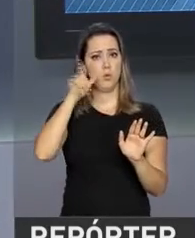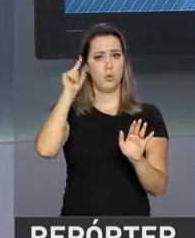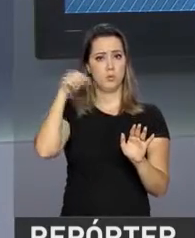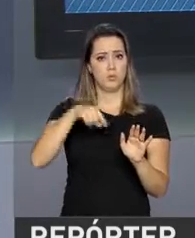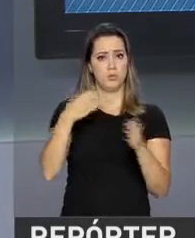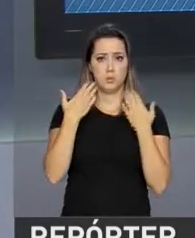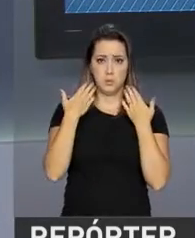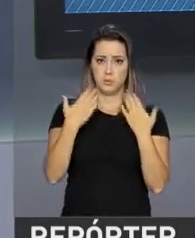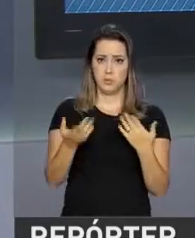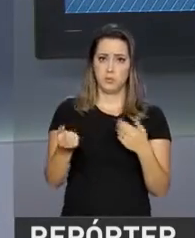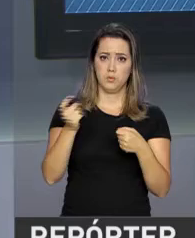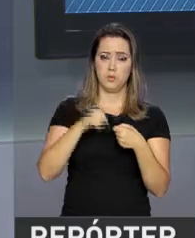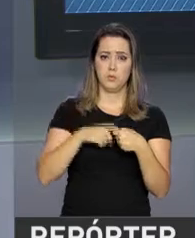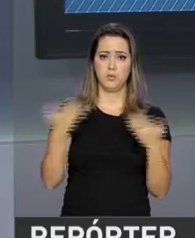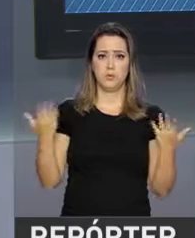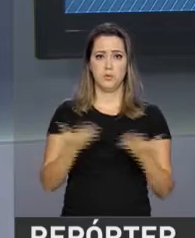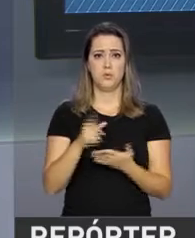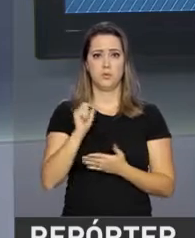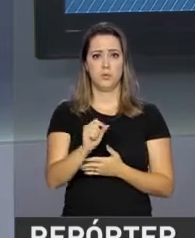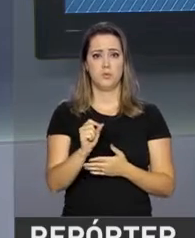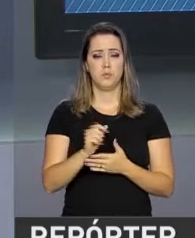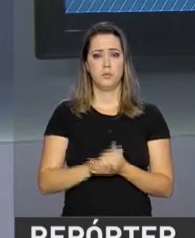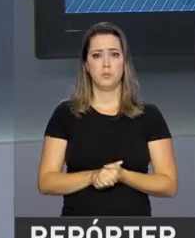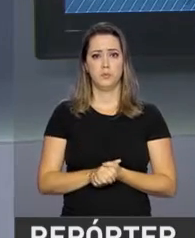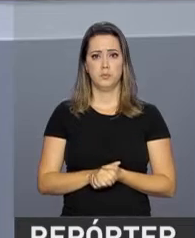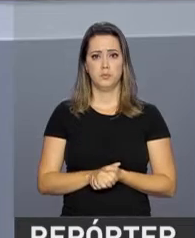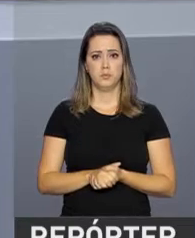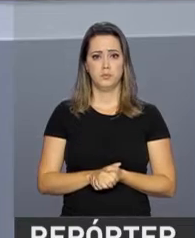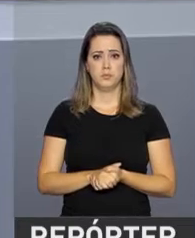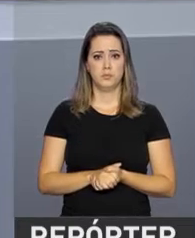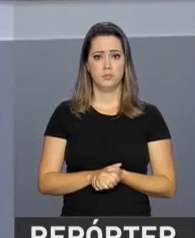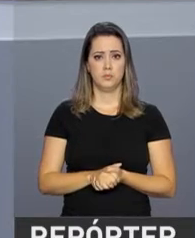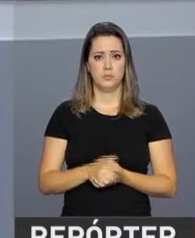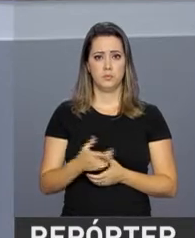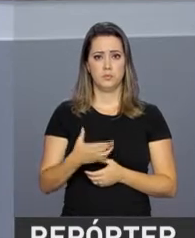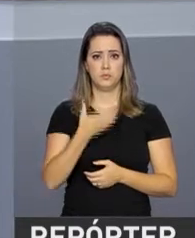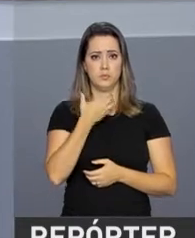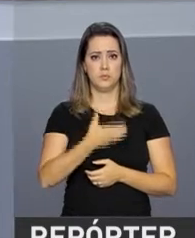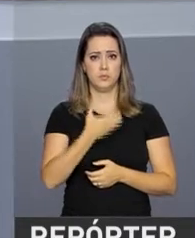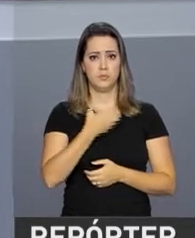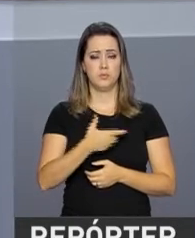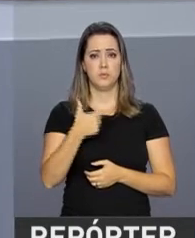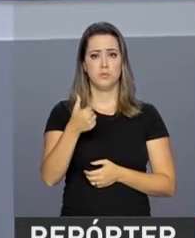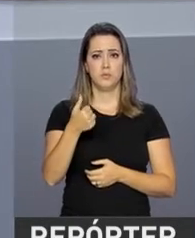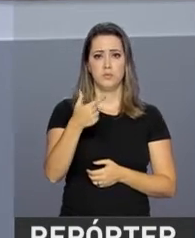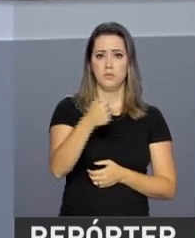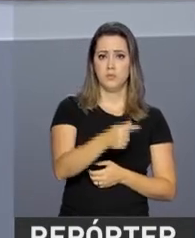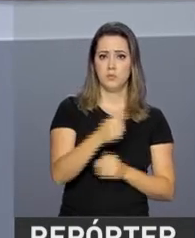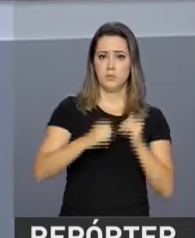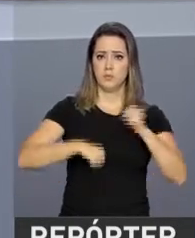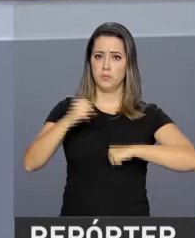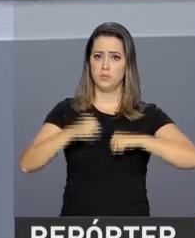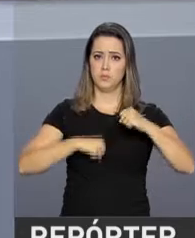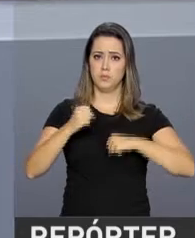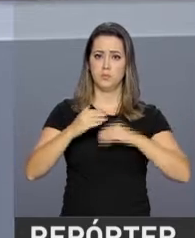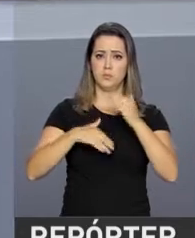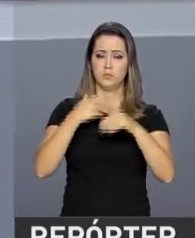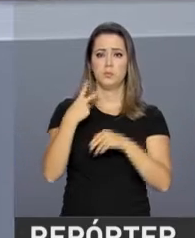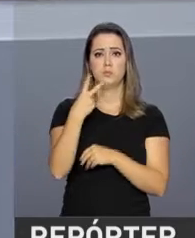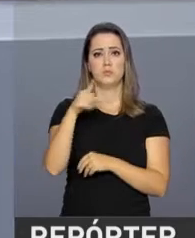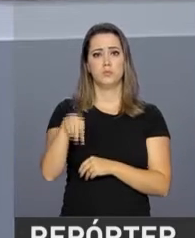aqui para você e recupera esses números agora. Em dezembro de 2017, a produção industrial nacional